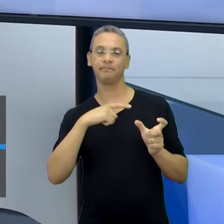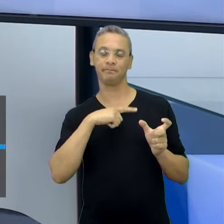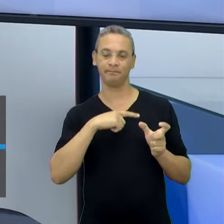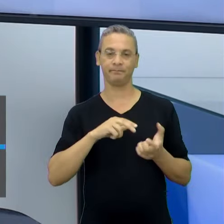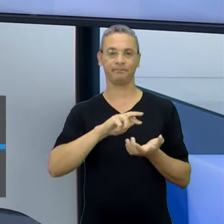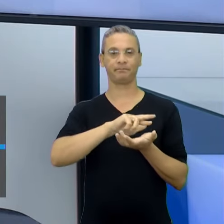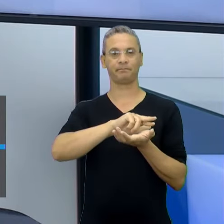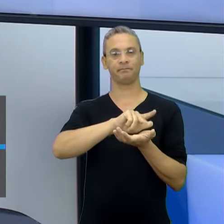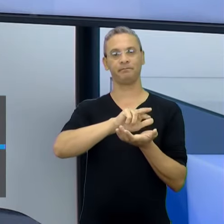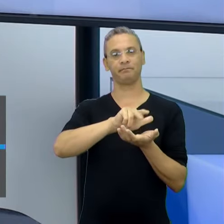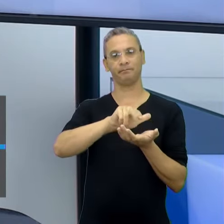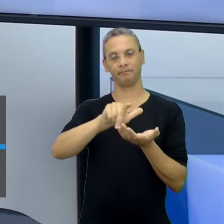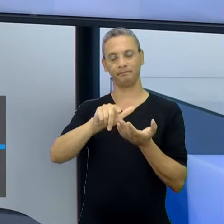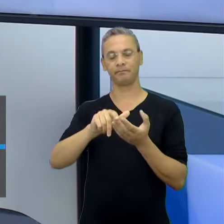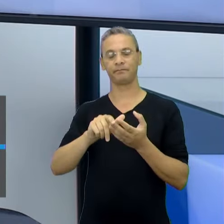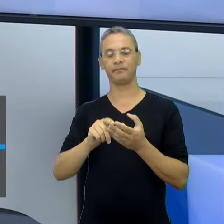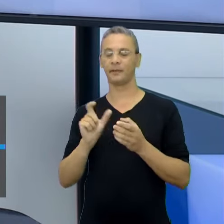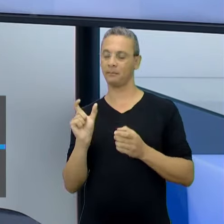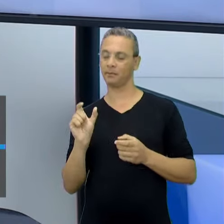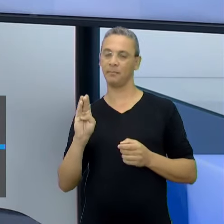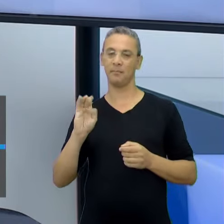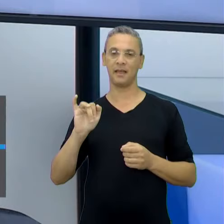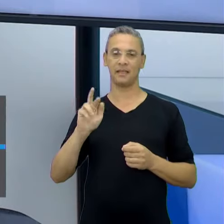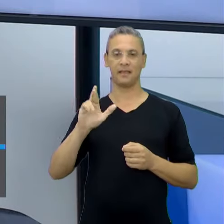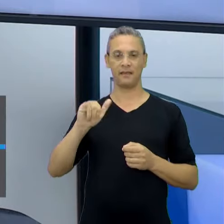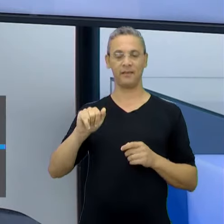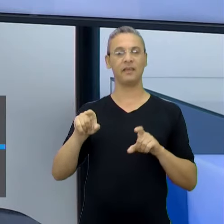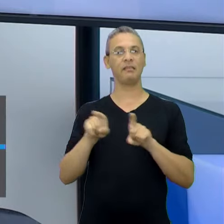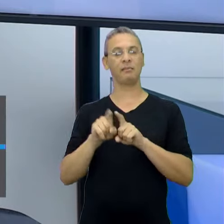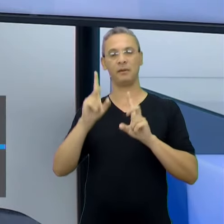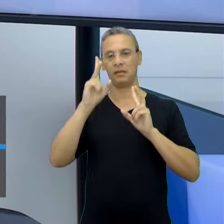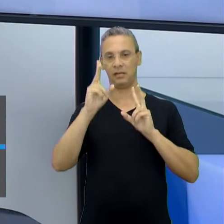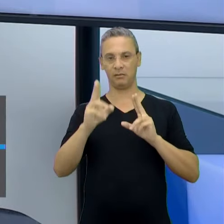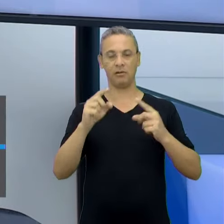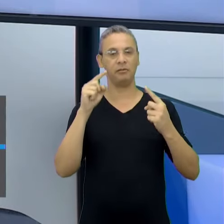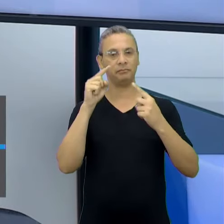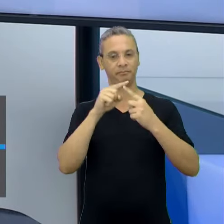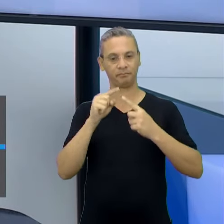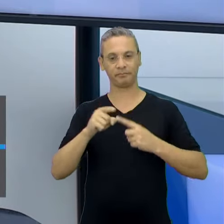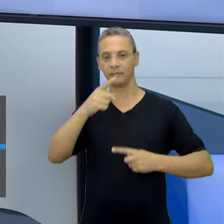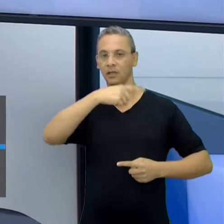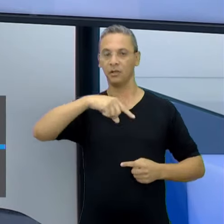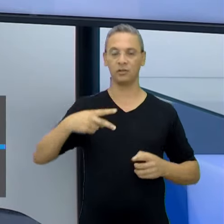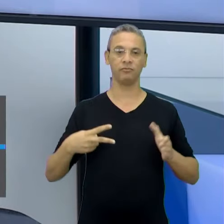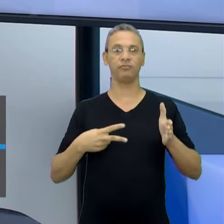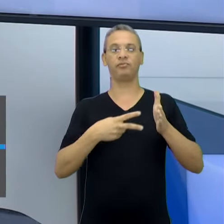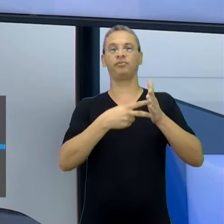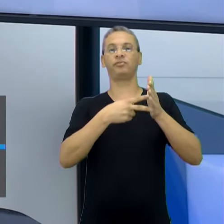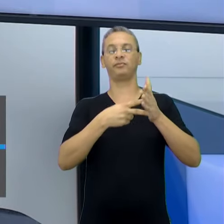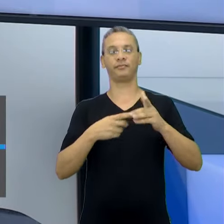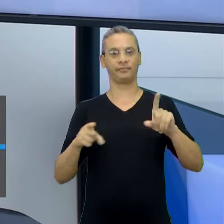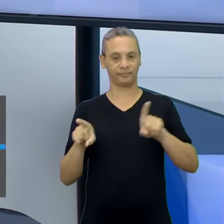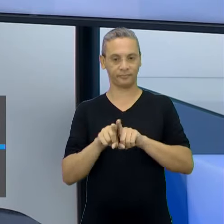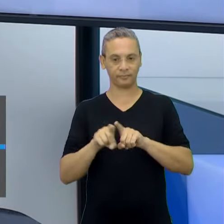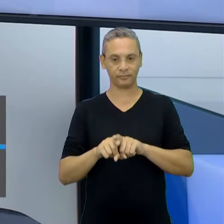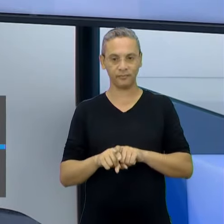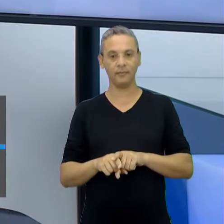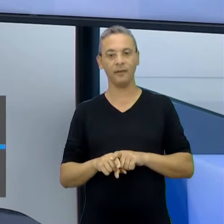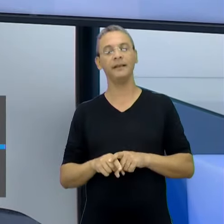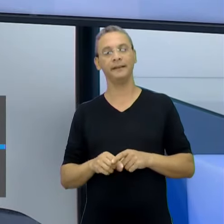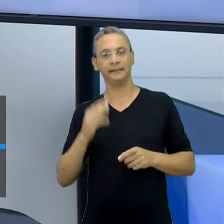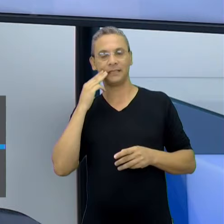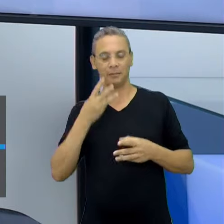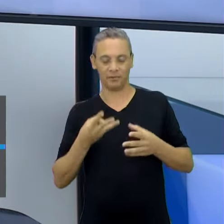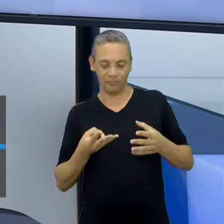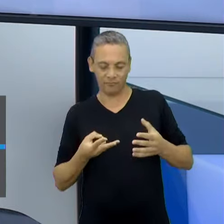diversas formas que eu tenho de baterias e tal, que tem positivo e negativo, e serve até para a nossa tomada, né? A gente tem 3 furos, mas a gente sabe